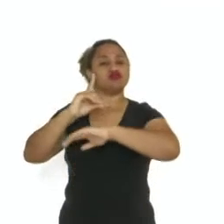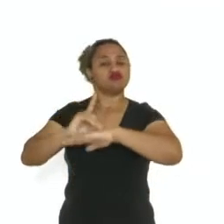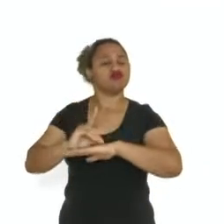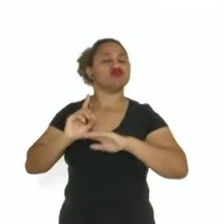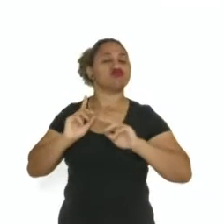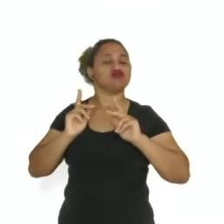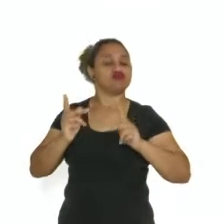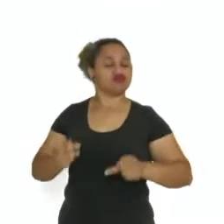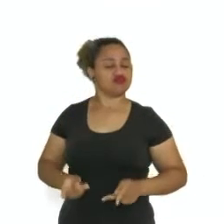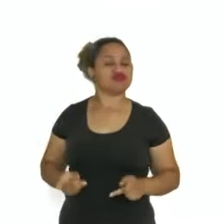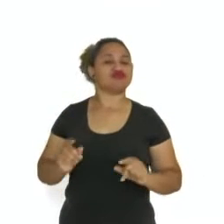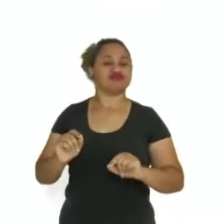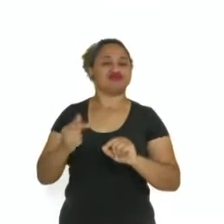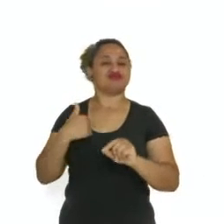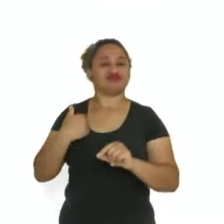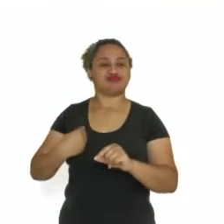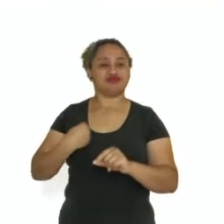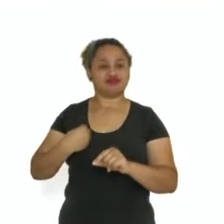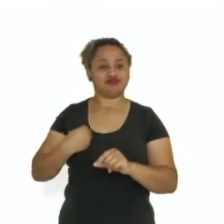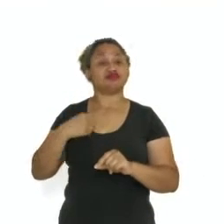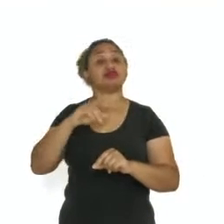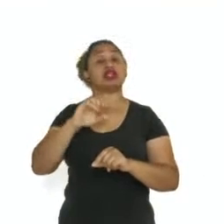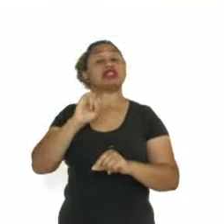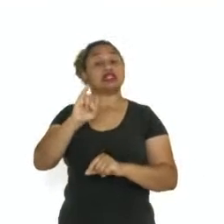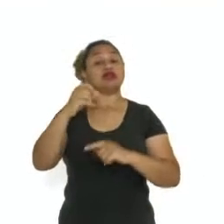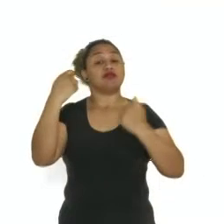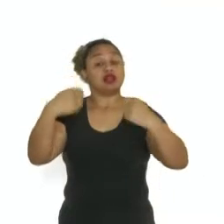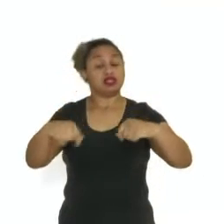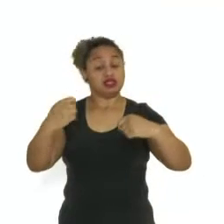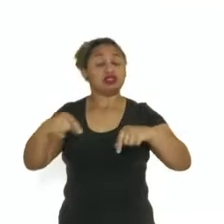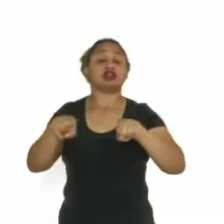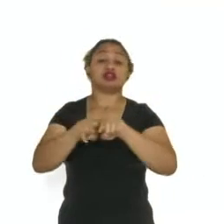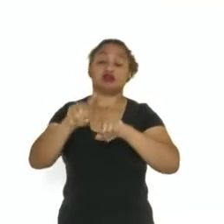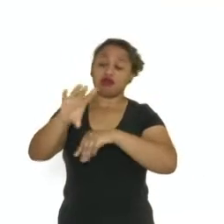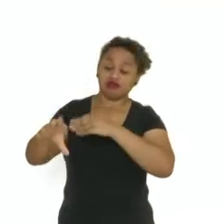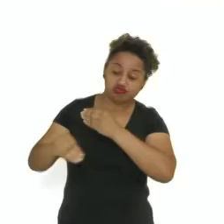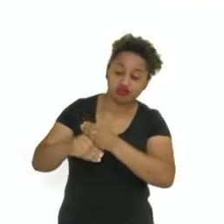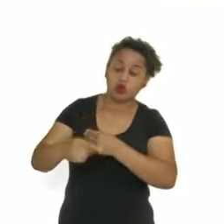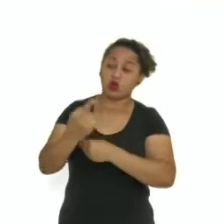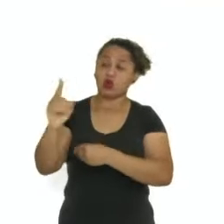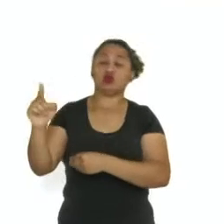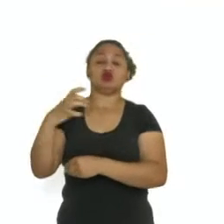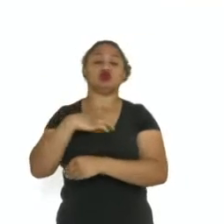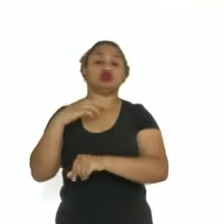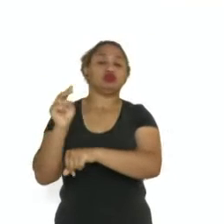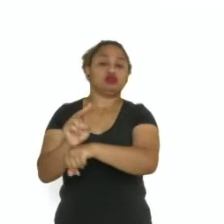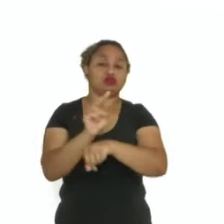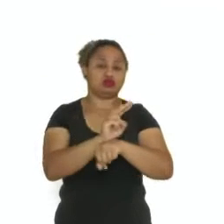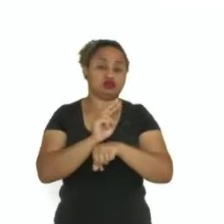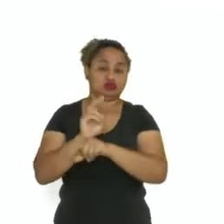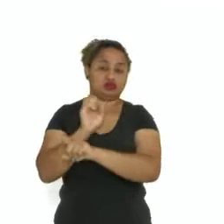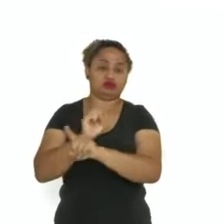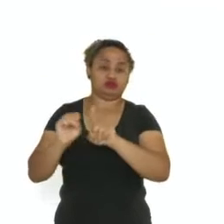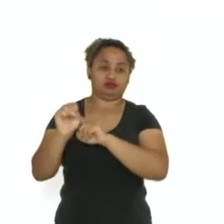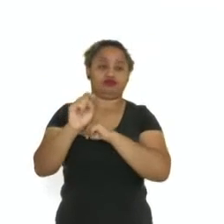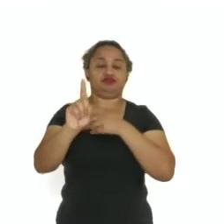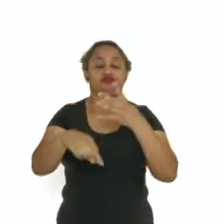humana, e a que se acrescentarão, se necessário, outros meios de proteção social.